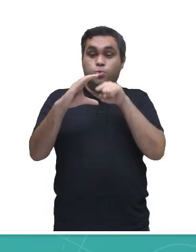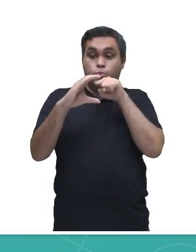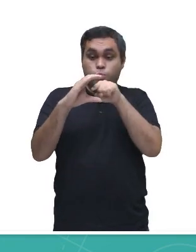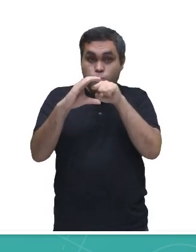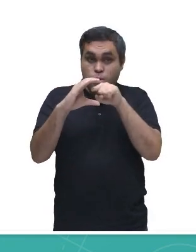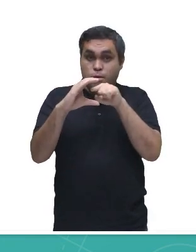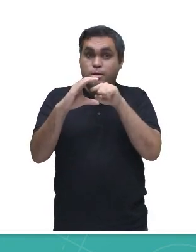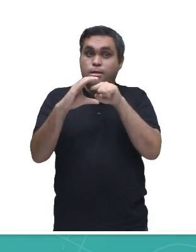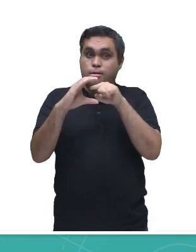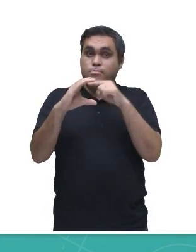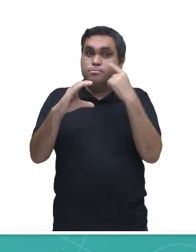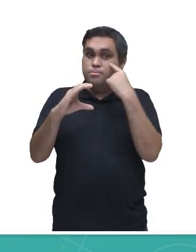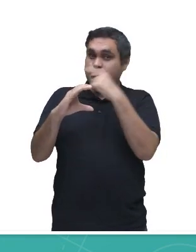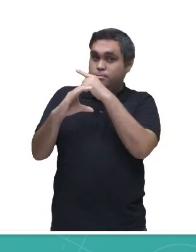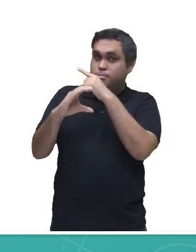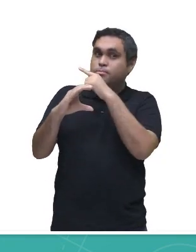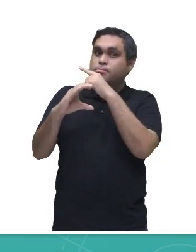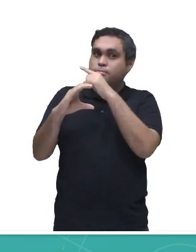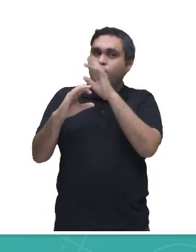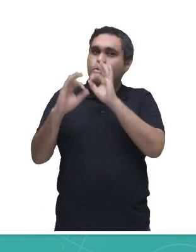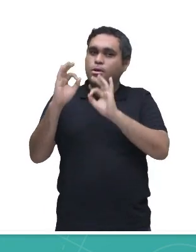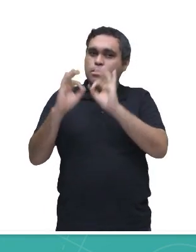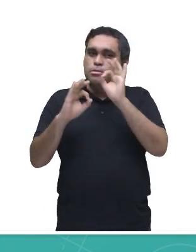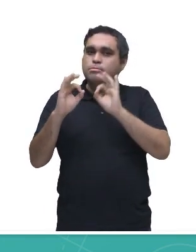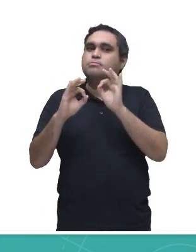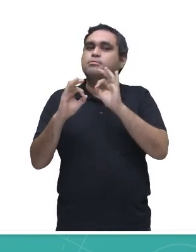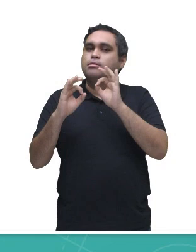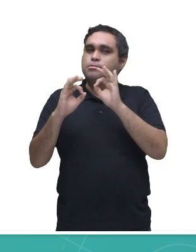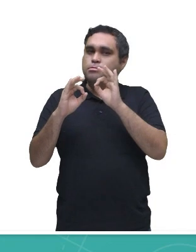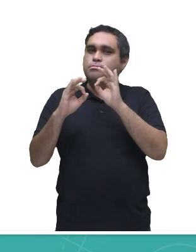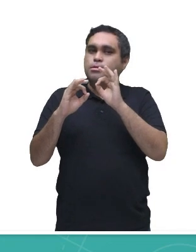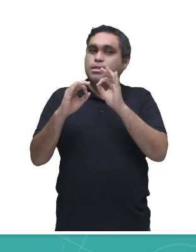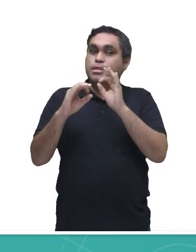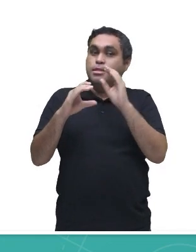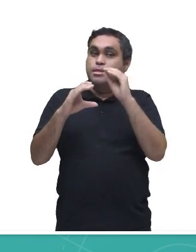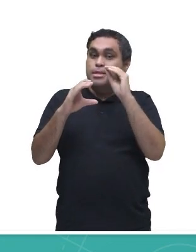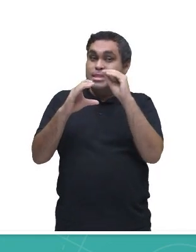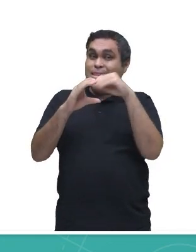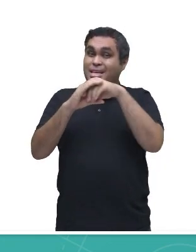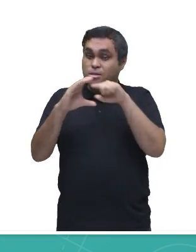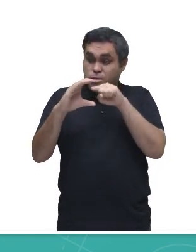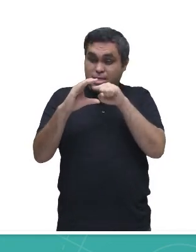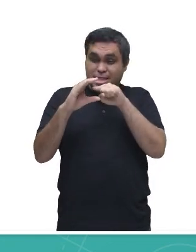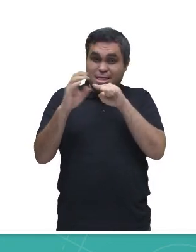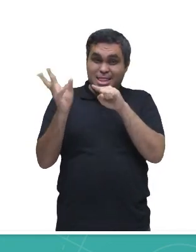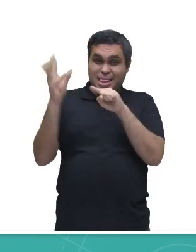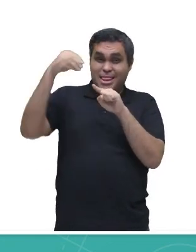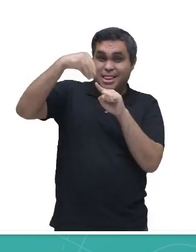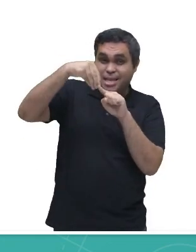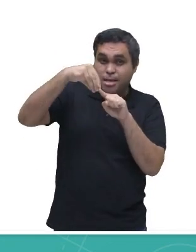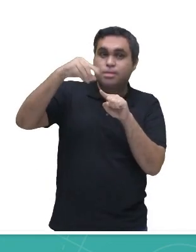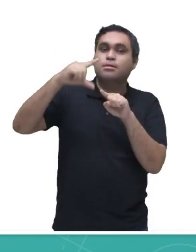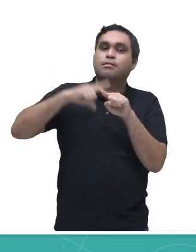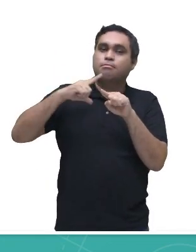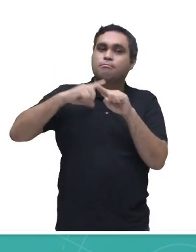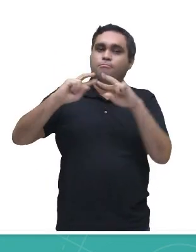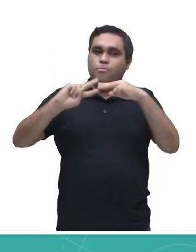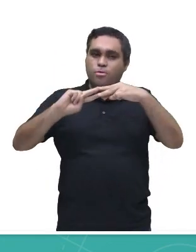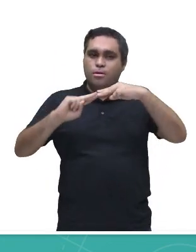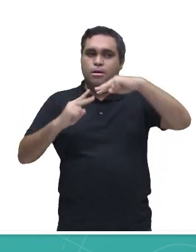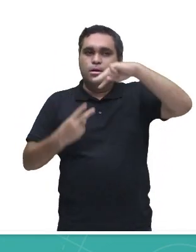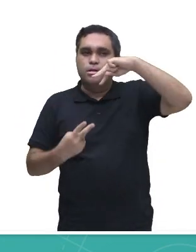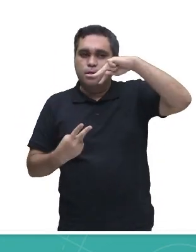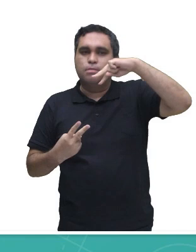núcleo aqui bem organizado, delimitado, e dentro desse núcleo é onde fica o material